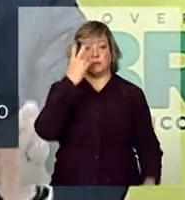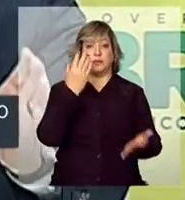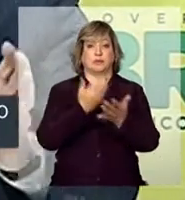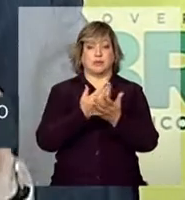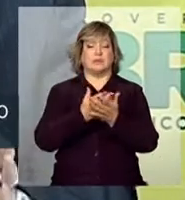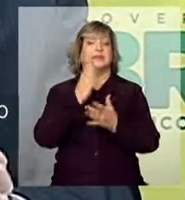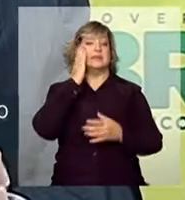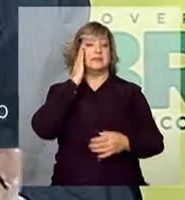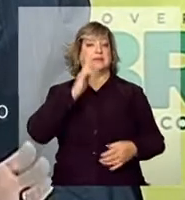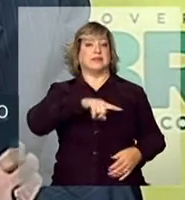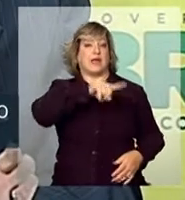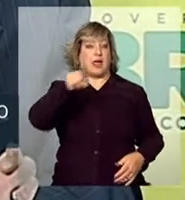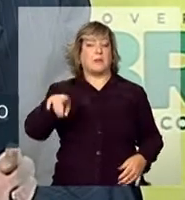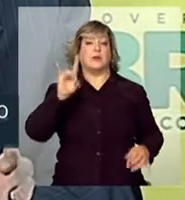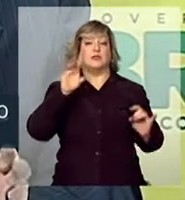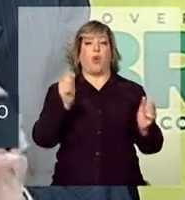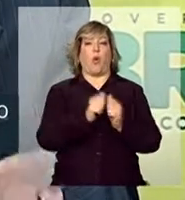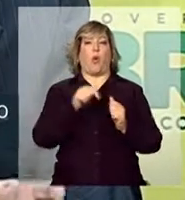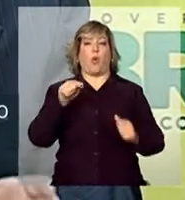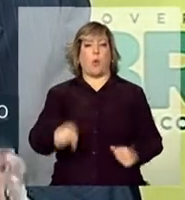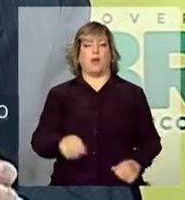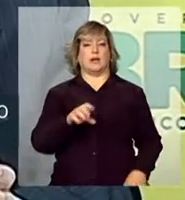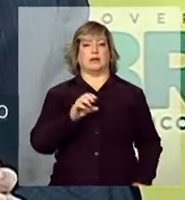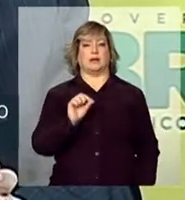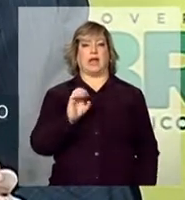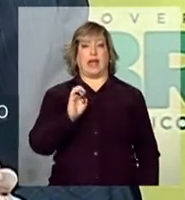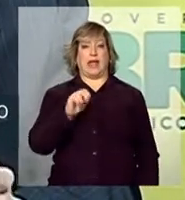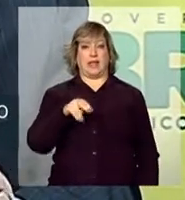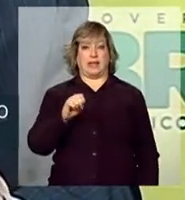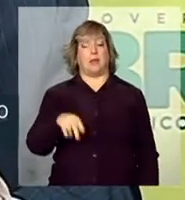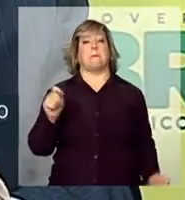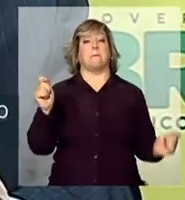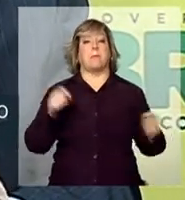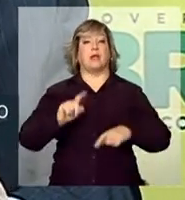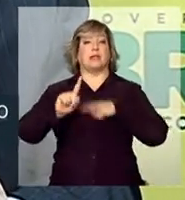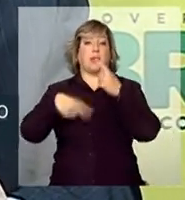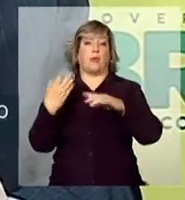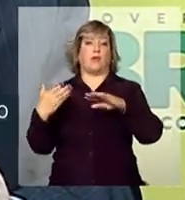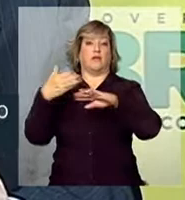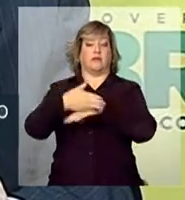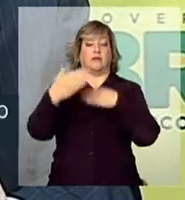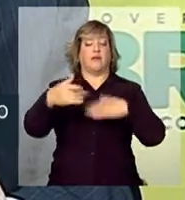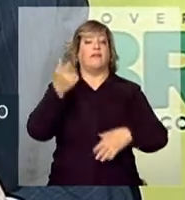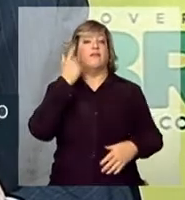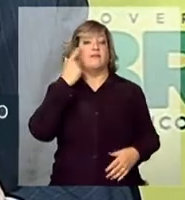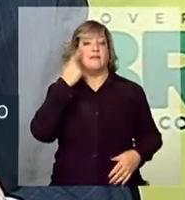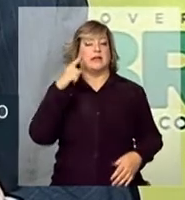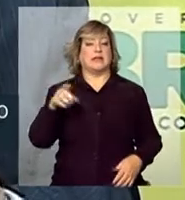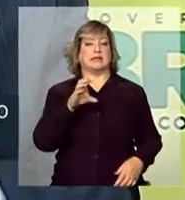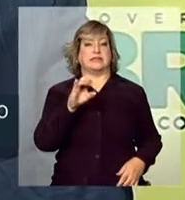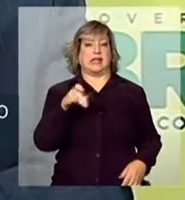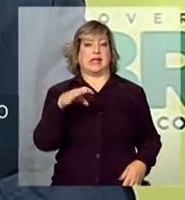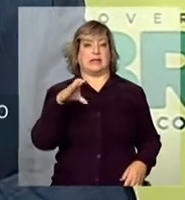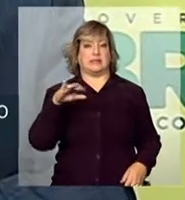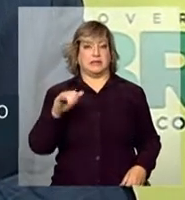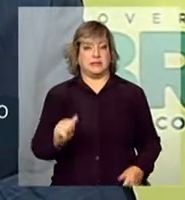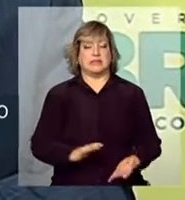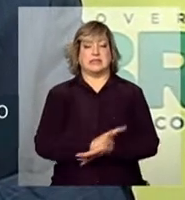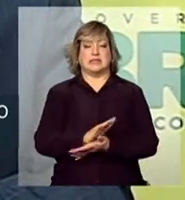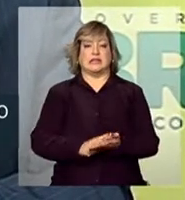sabem que só atravessem a fronteira poderão só tá vendo nem podemos escutar o Ciência fronteira e finalmente eu atribuo